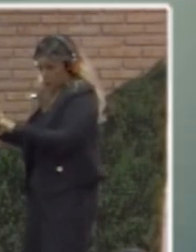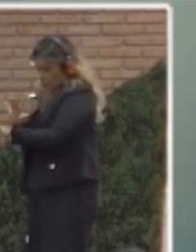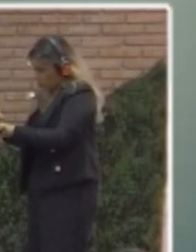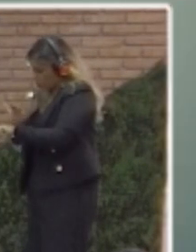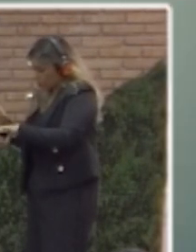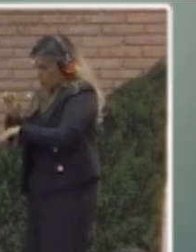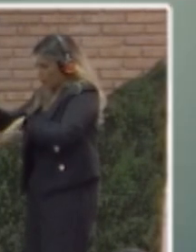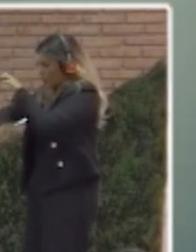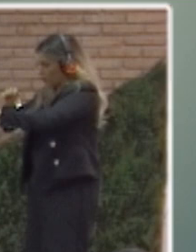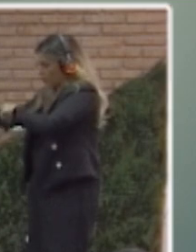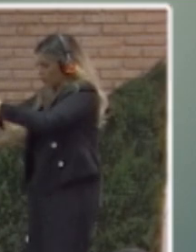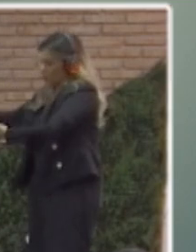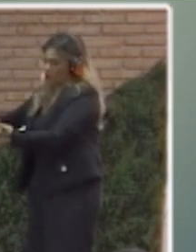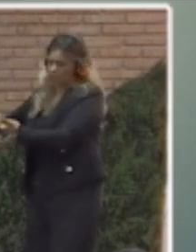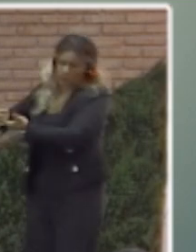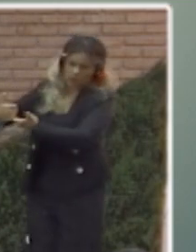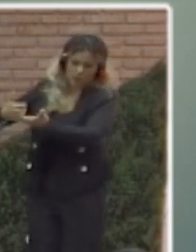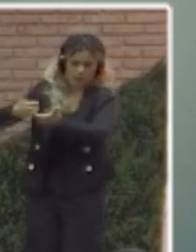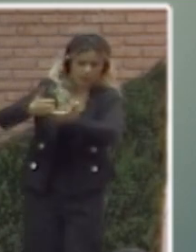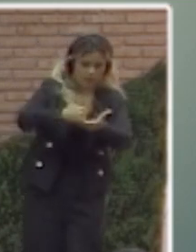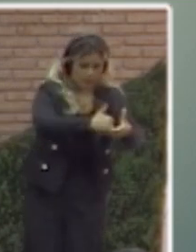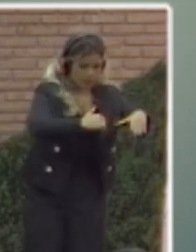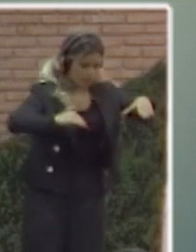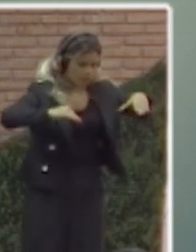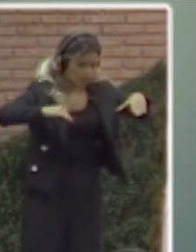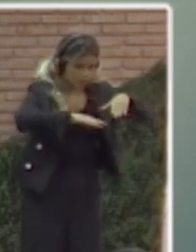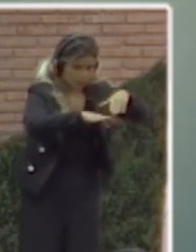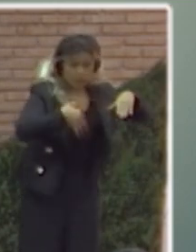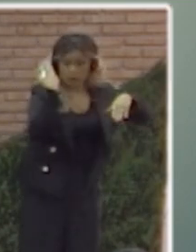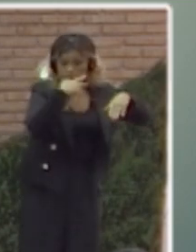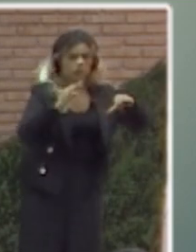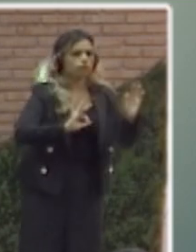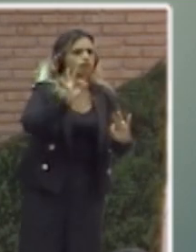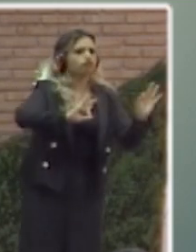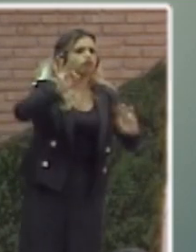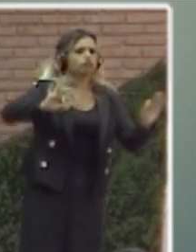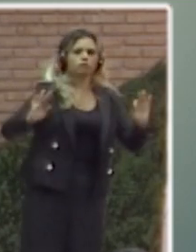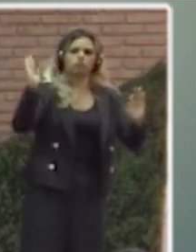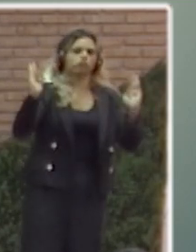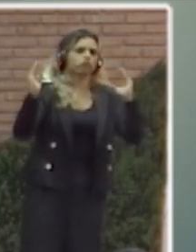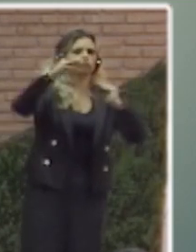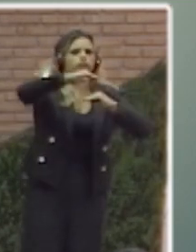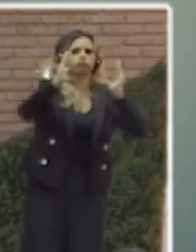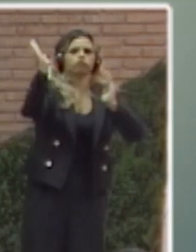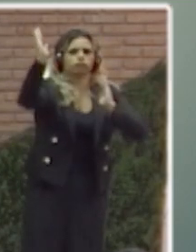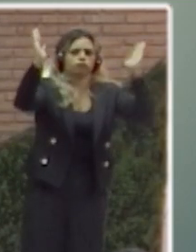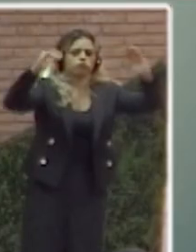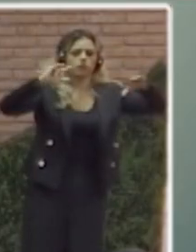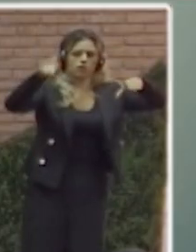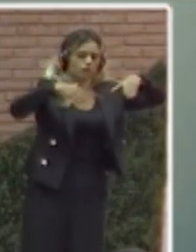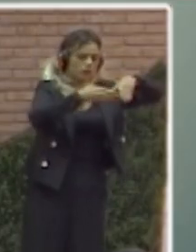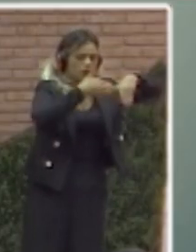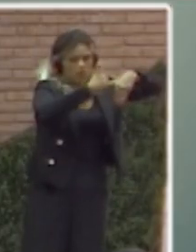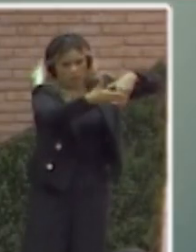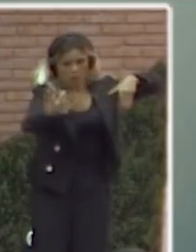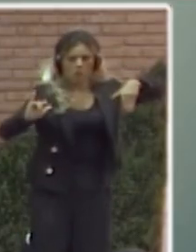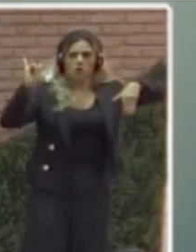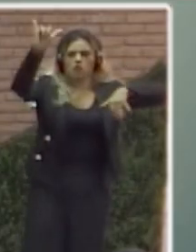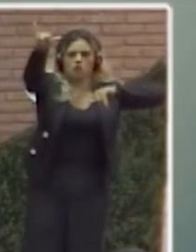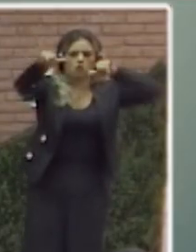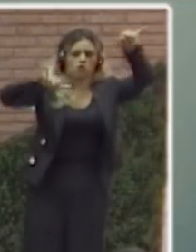que a gente tinha, os engenheiros traziam tudo e a gente montava. E reabria o